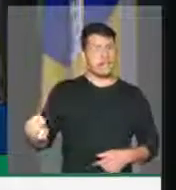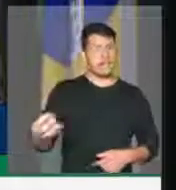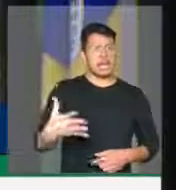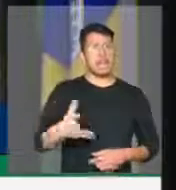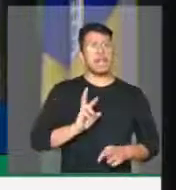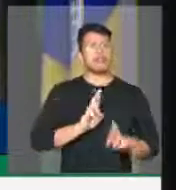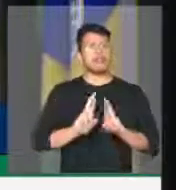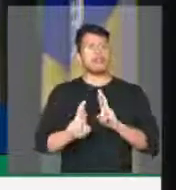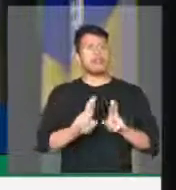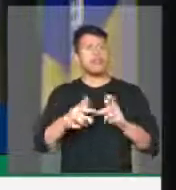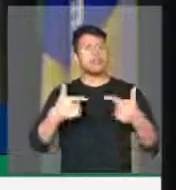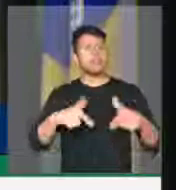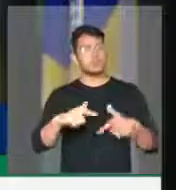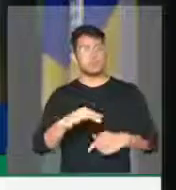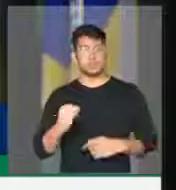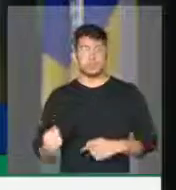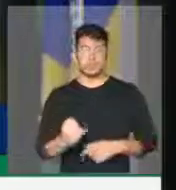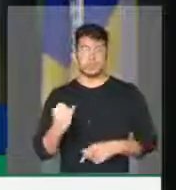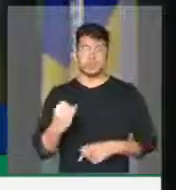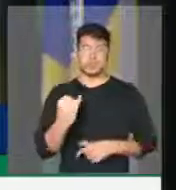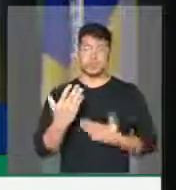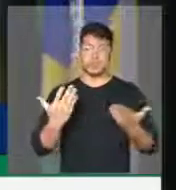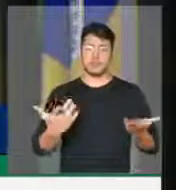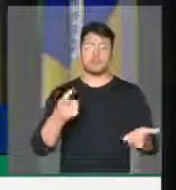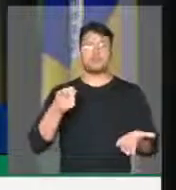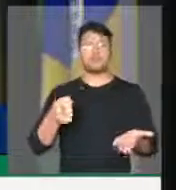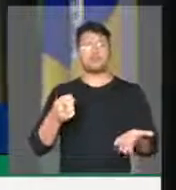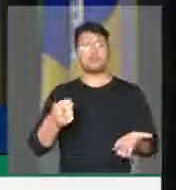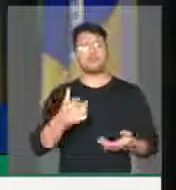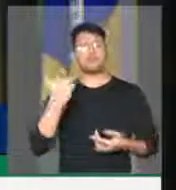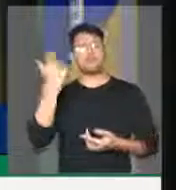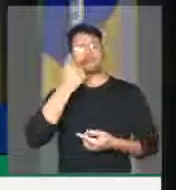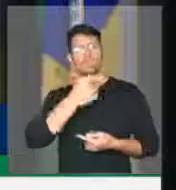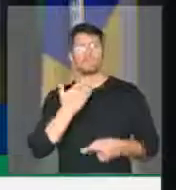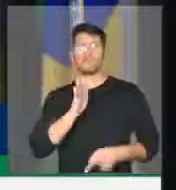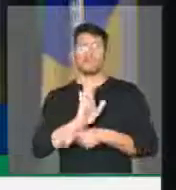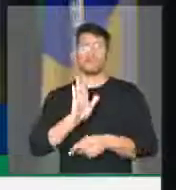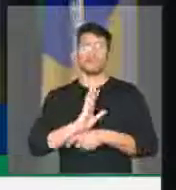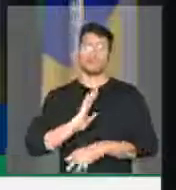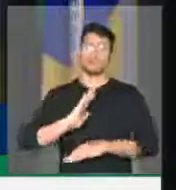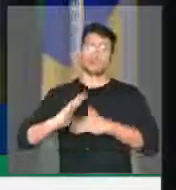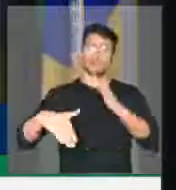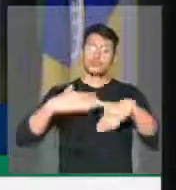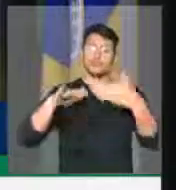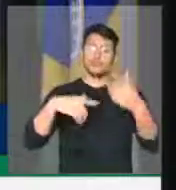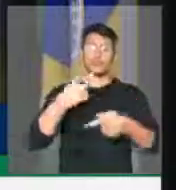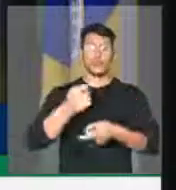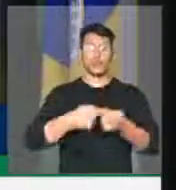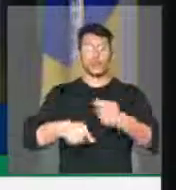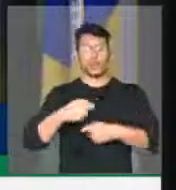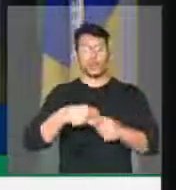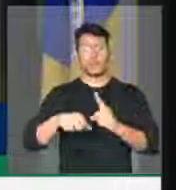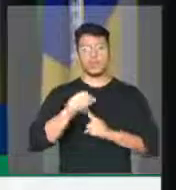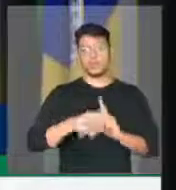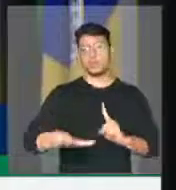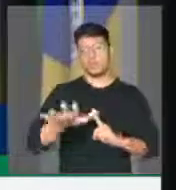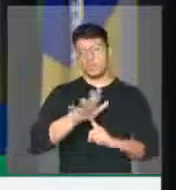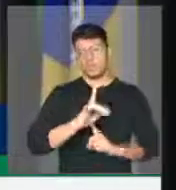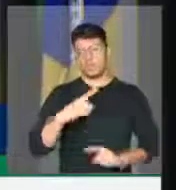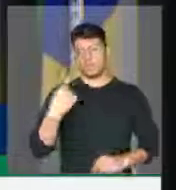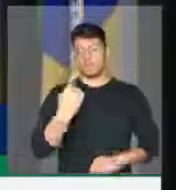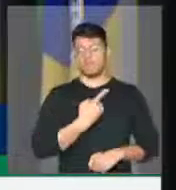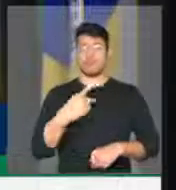trabalhistas, fundamental para a evolução econômica e social do nosso